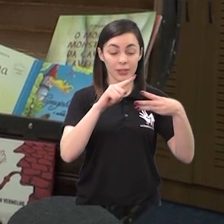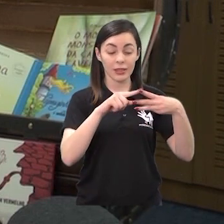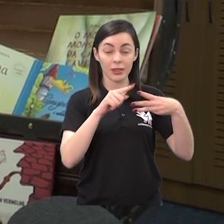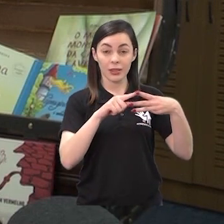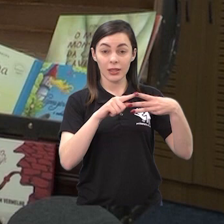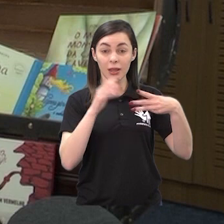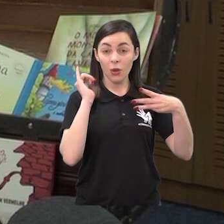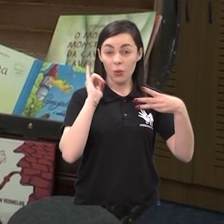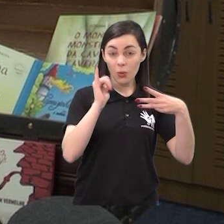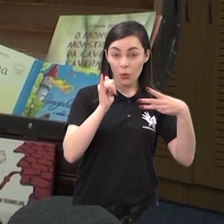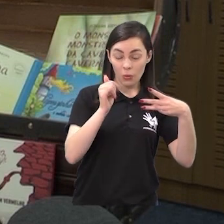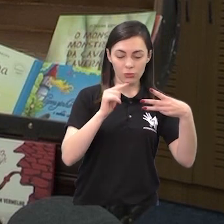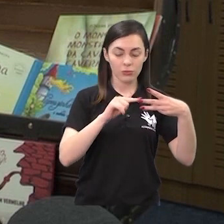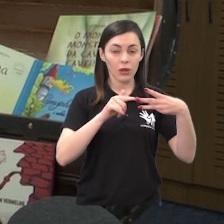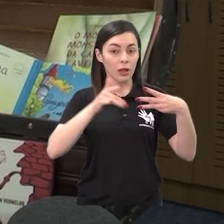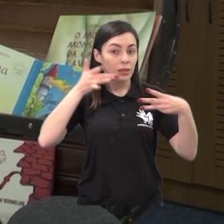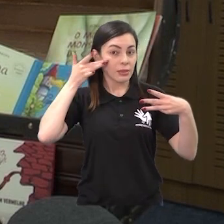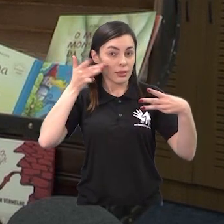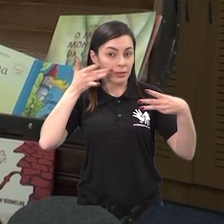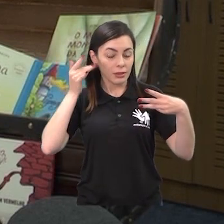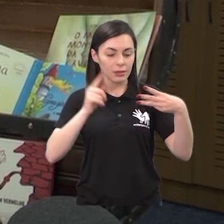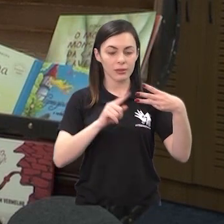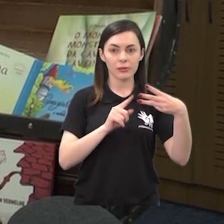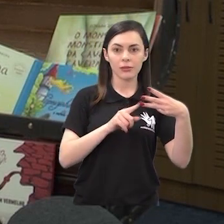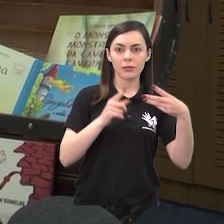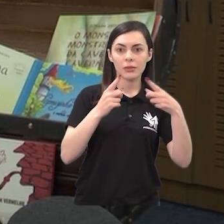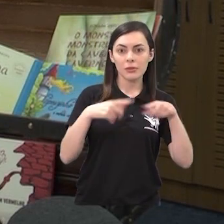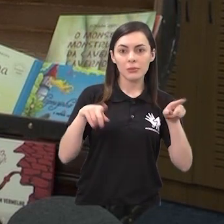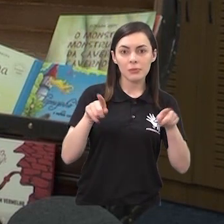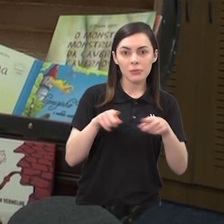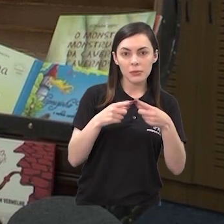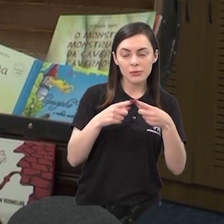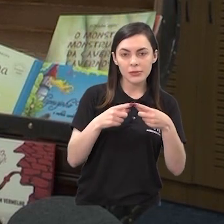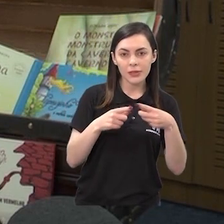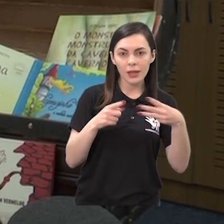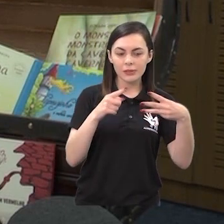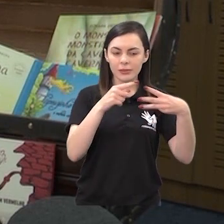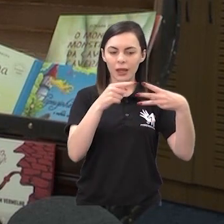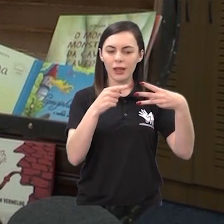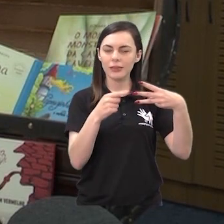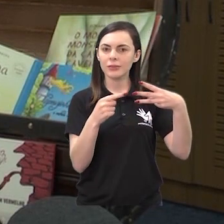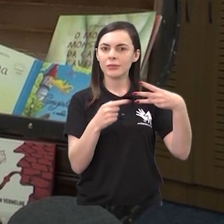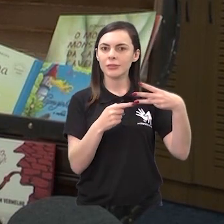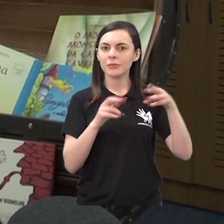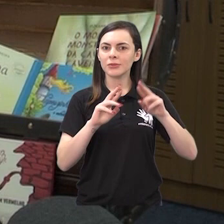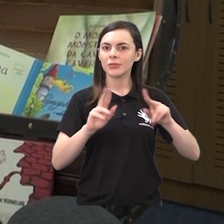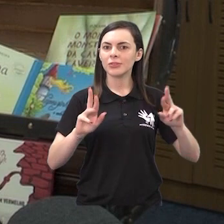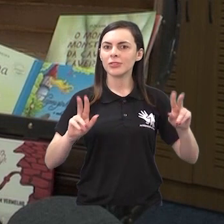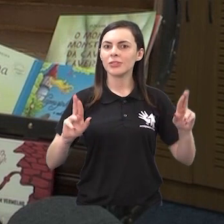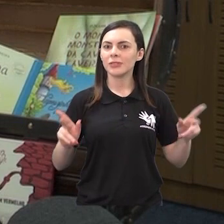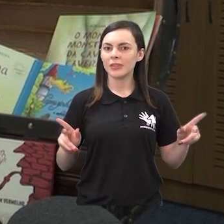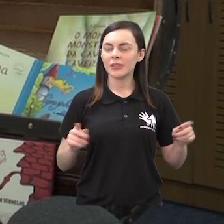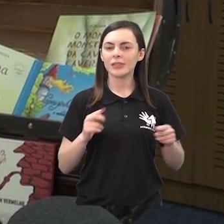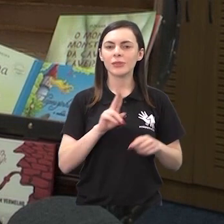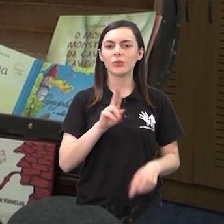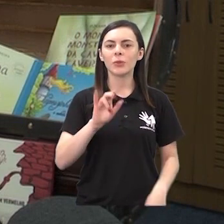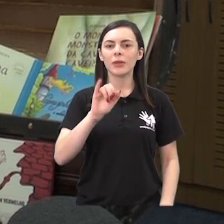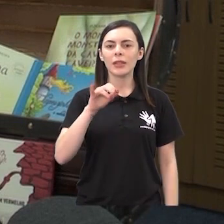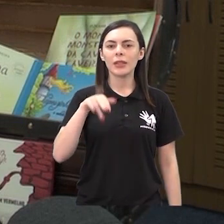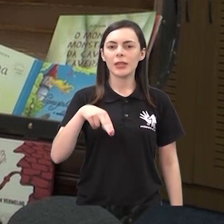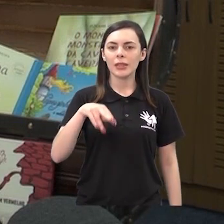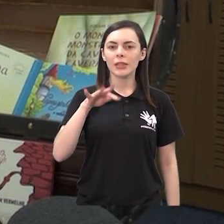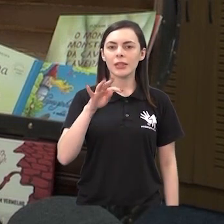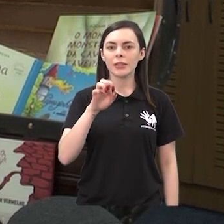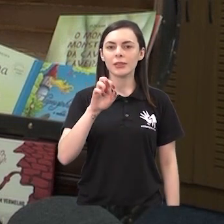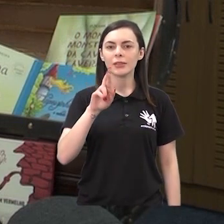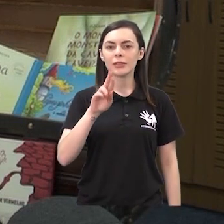Areia, mais a peça teatral e mais uma música. São três textos diferentes. Isso se chama